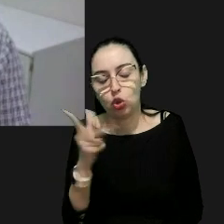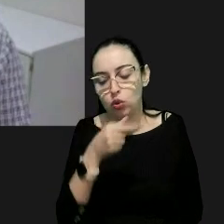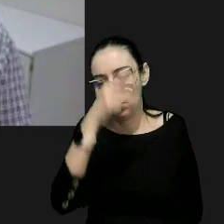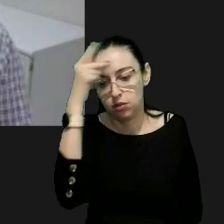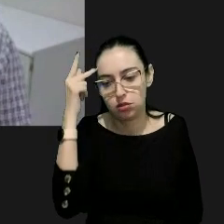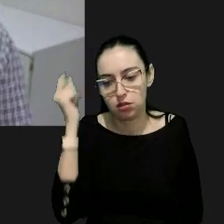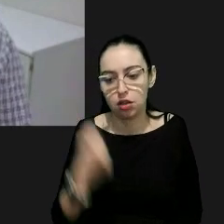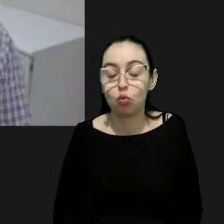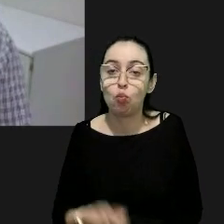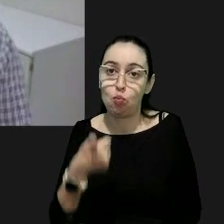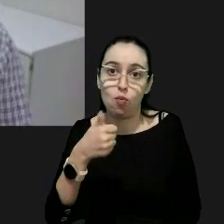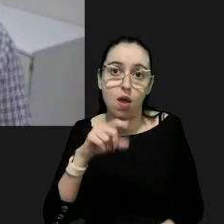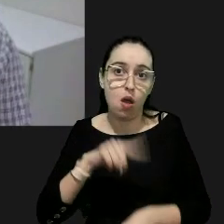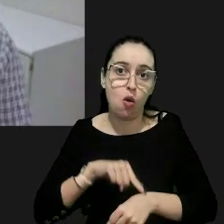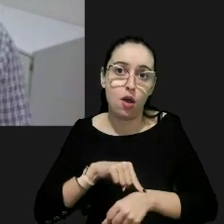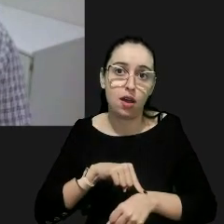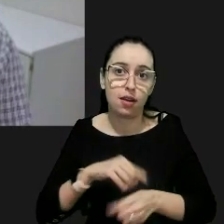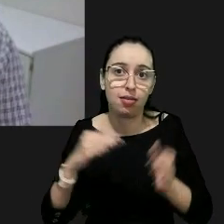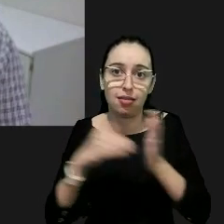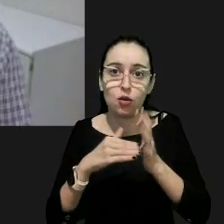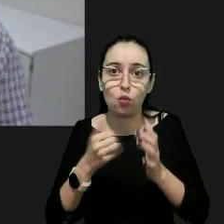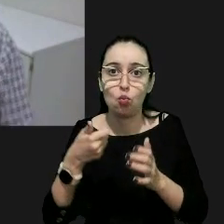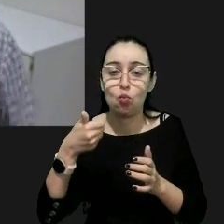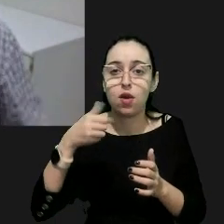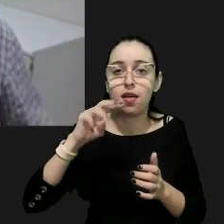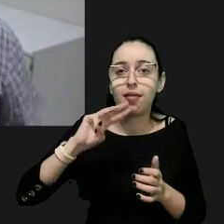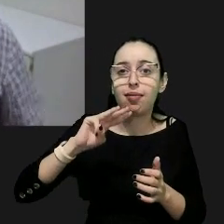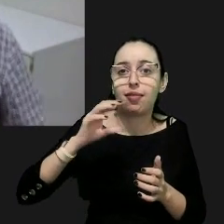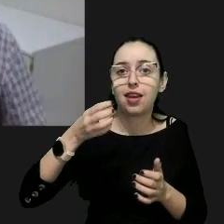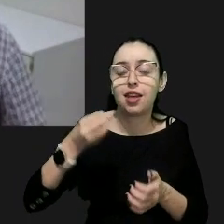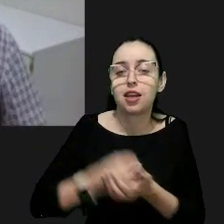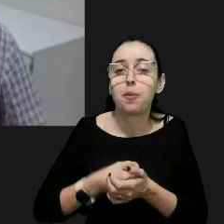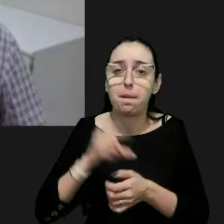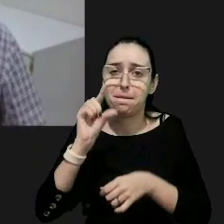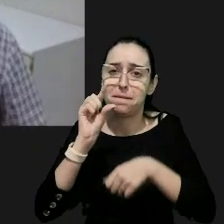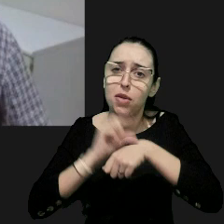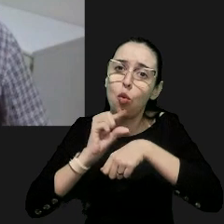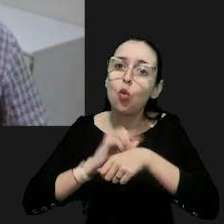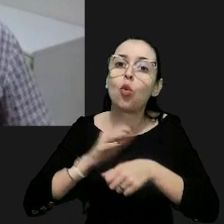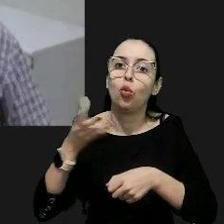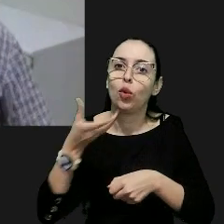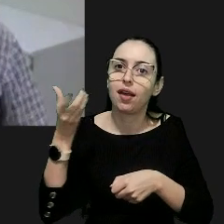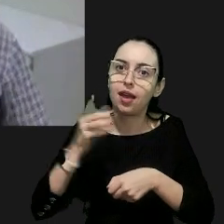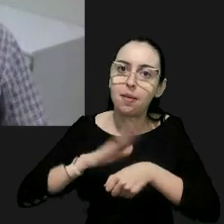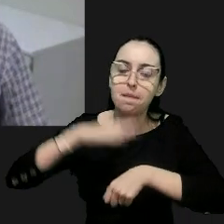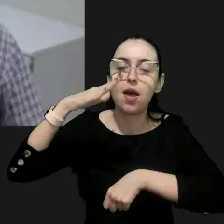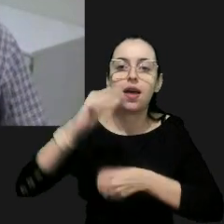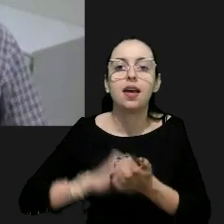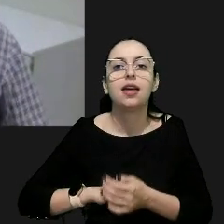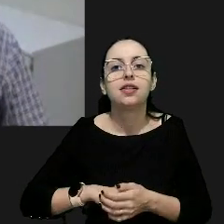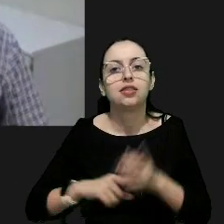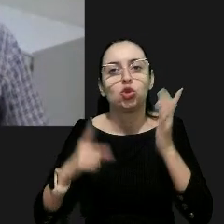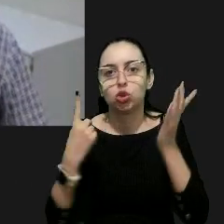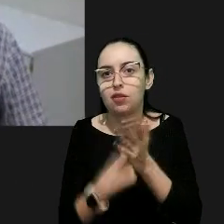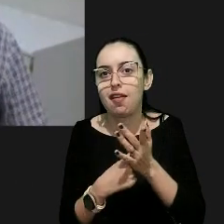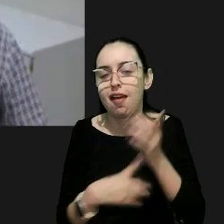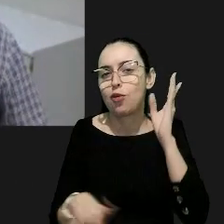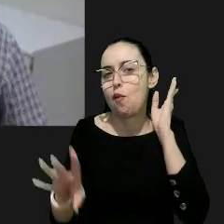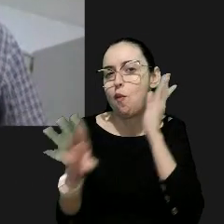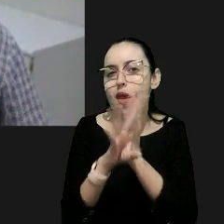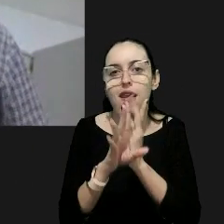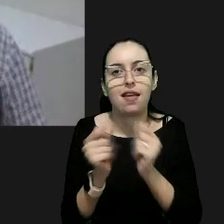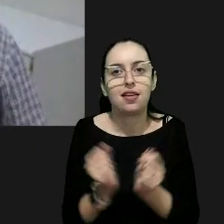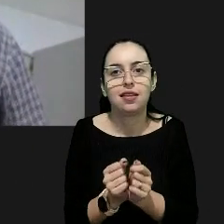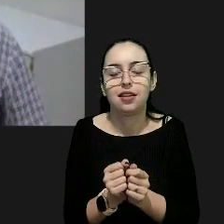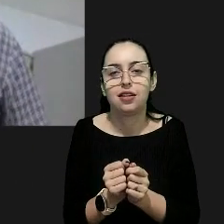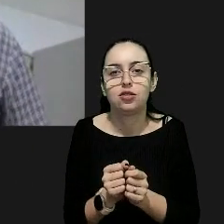mundo. Essa 1 hora que virou 1 hora e meia, assim, foi pouco, a gente quer mais. E agora que já deu